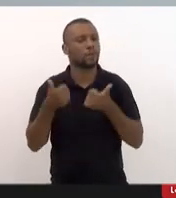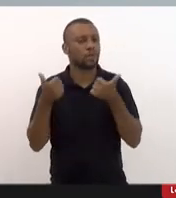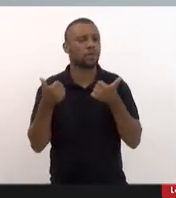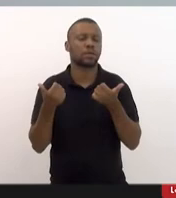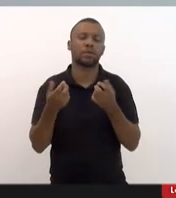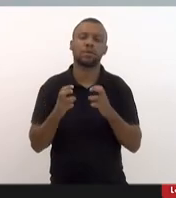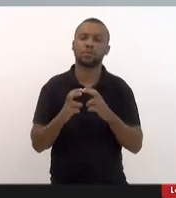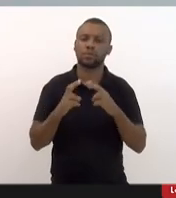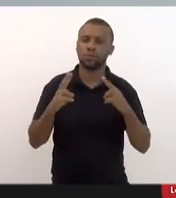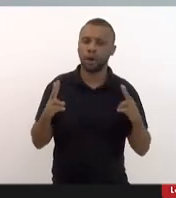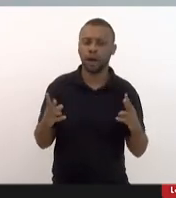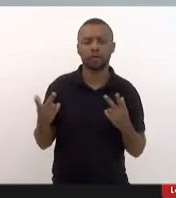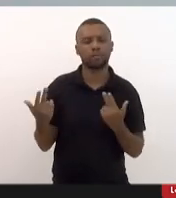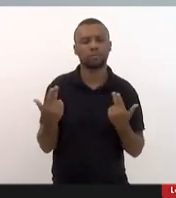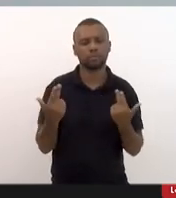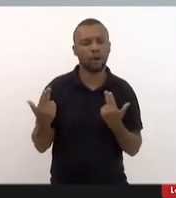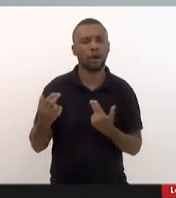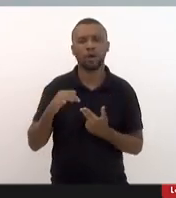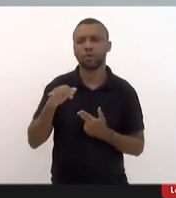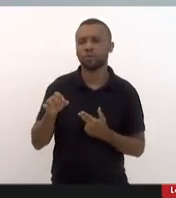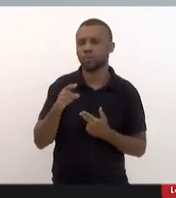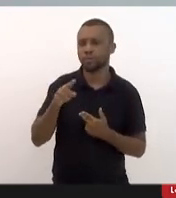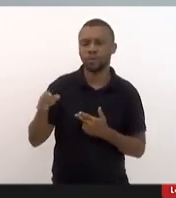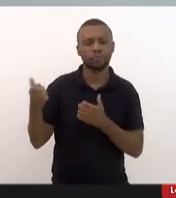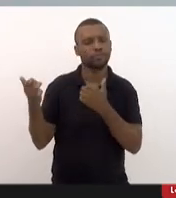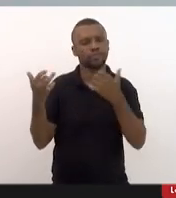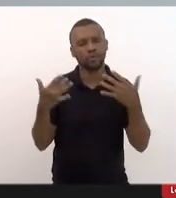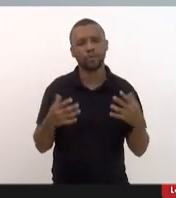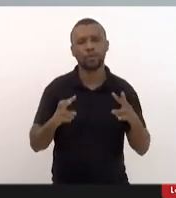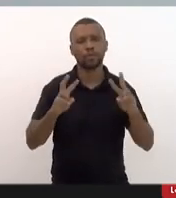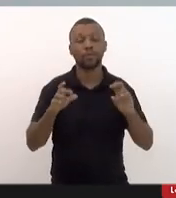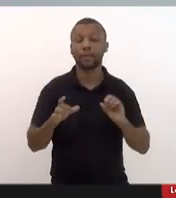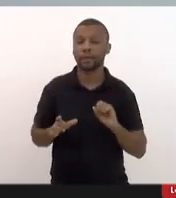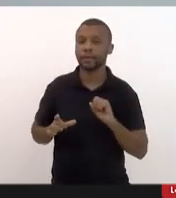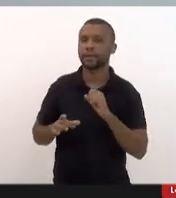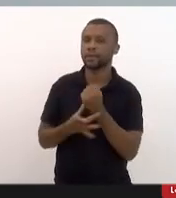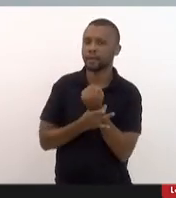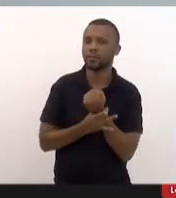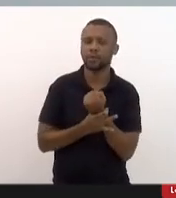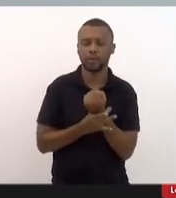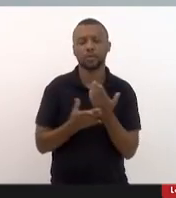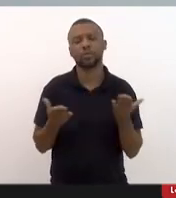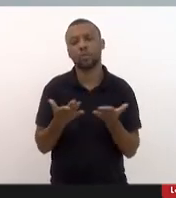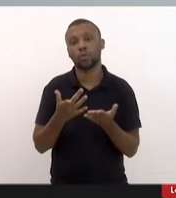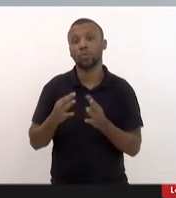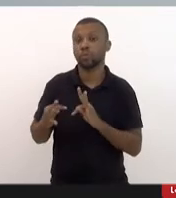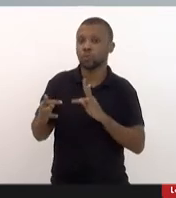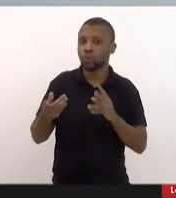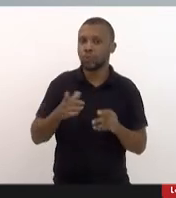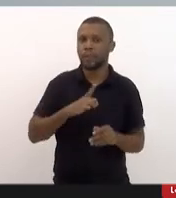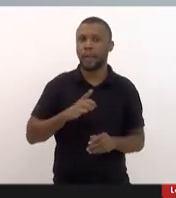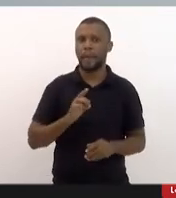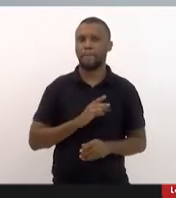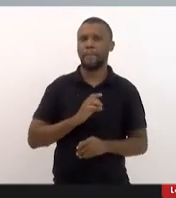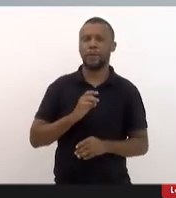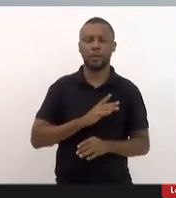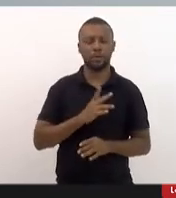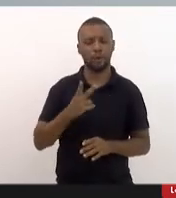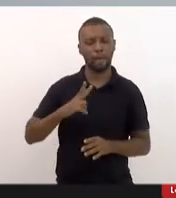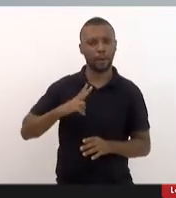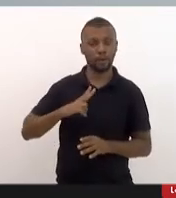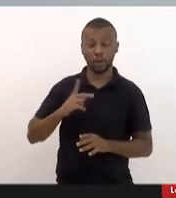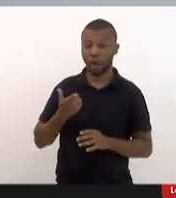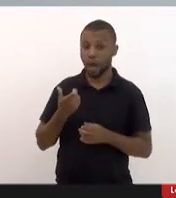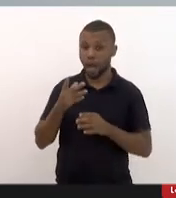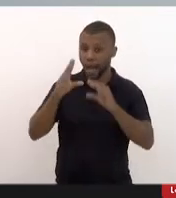João, né, que é o secretário de Fazenda, também falou aqui, a respeito da segurança, que hoje realmente todos têm medo, né? Eu, particularmente, não passo no arco à